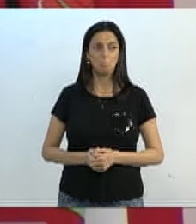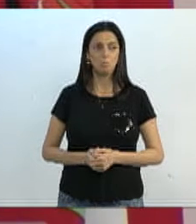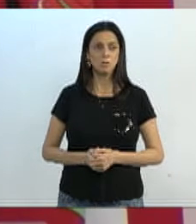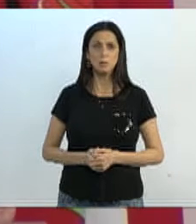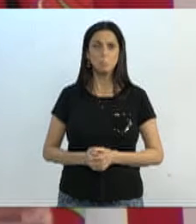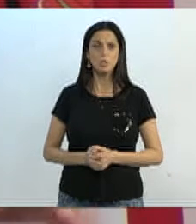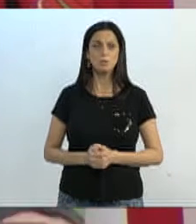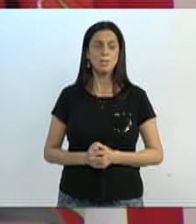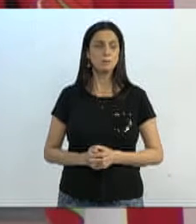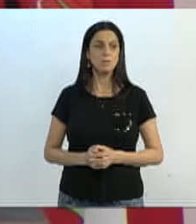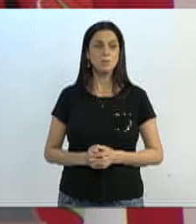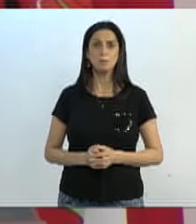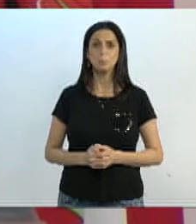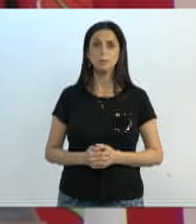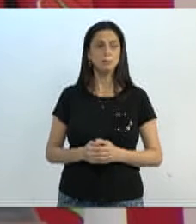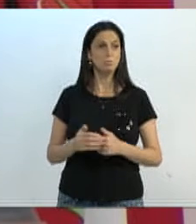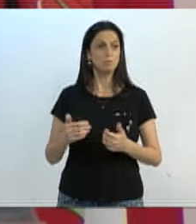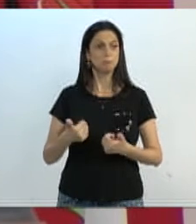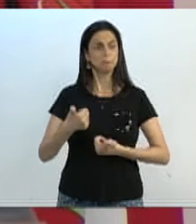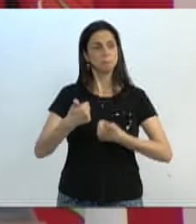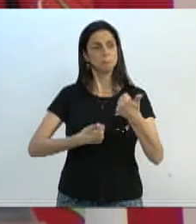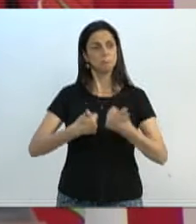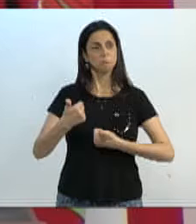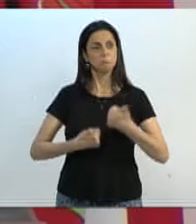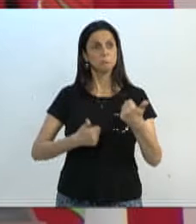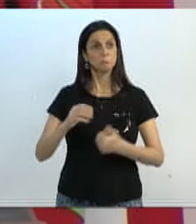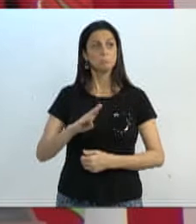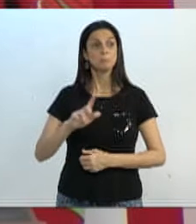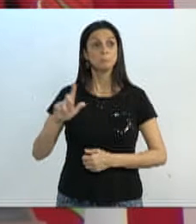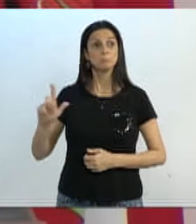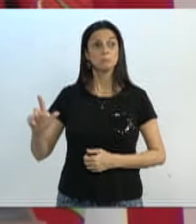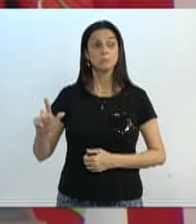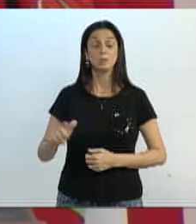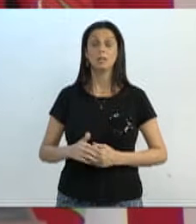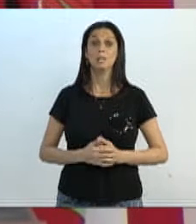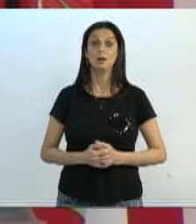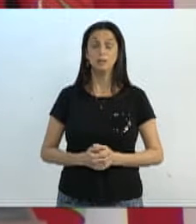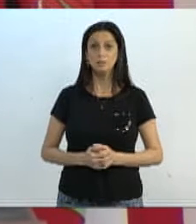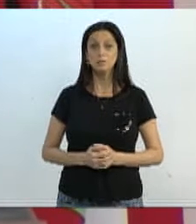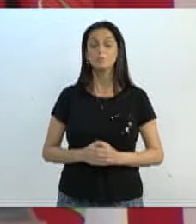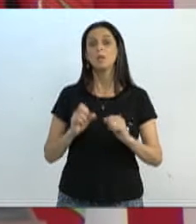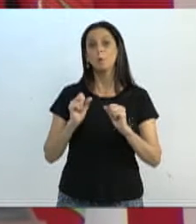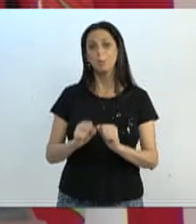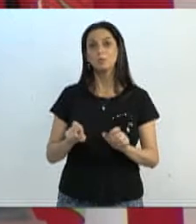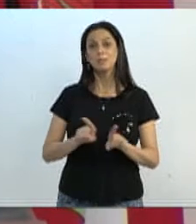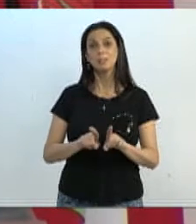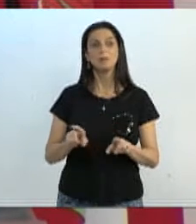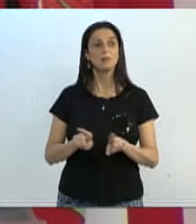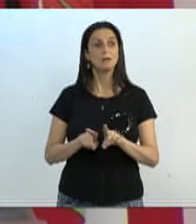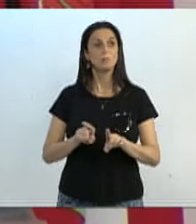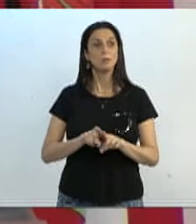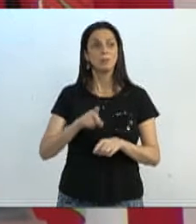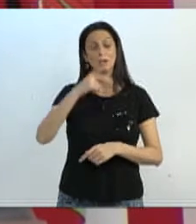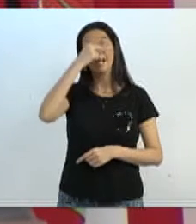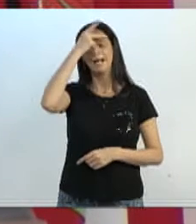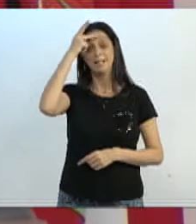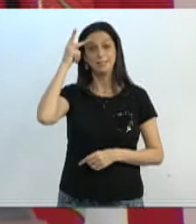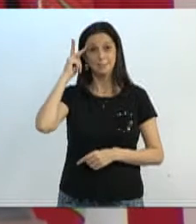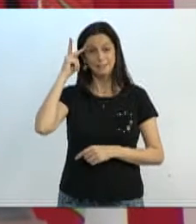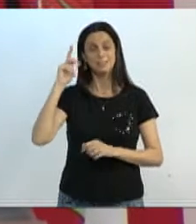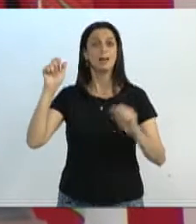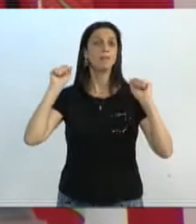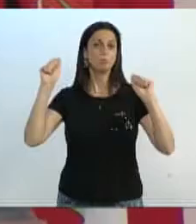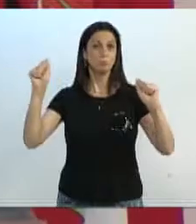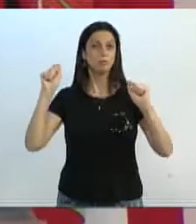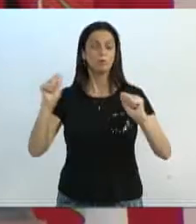futebol de Blumenau tenha uma casa e possa estar jogando aqui, porque os torcedores possam estar acompanhando. Concedo a parte, vereador